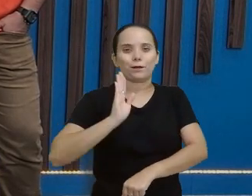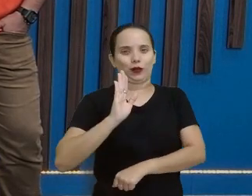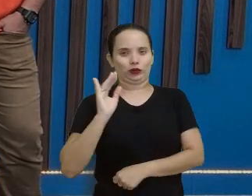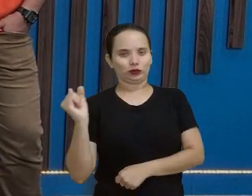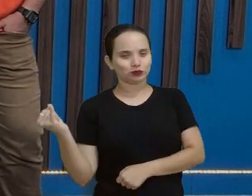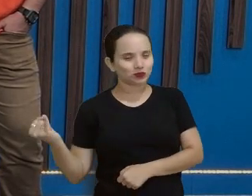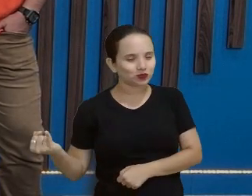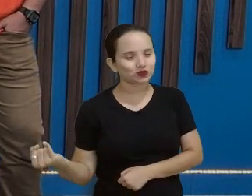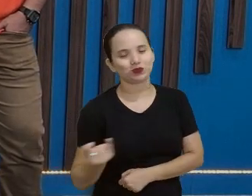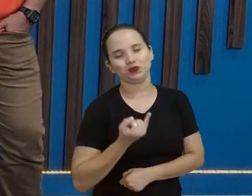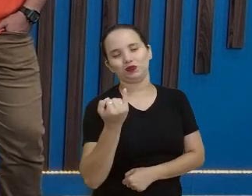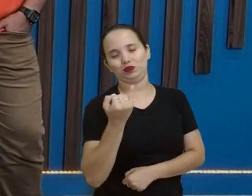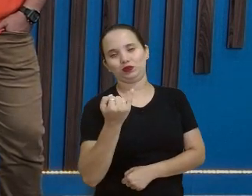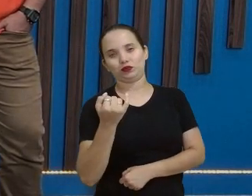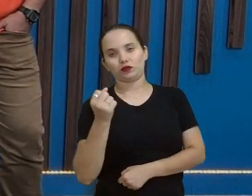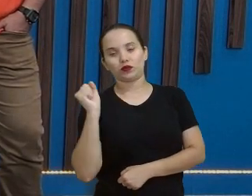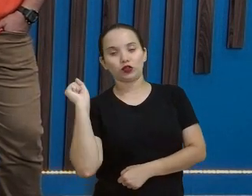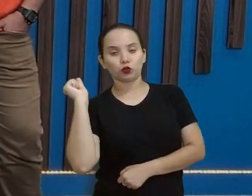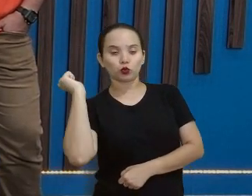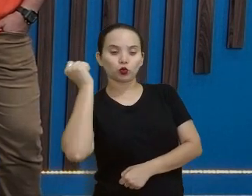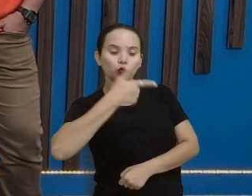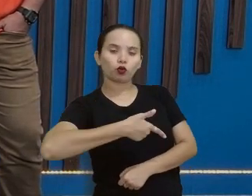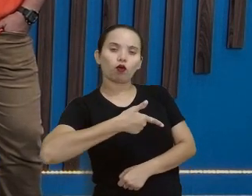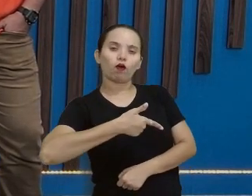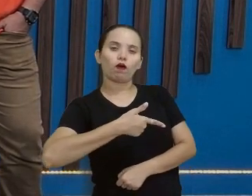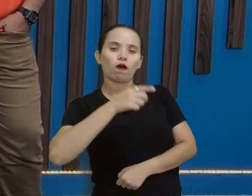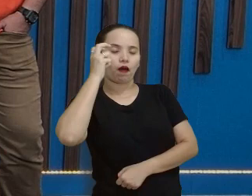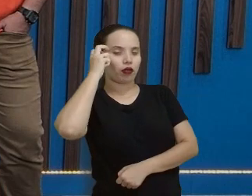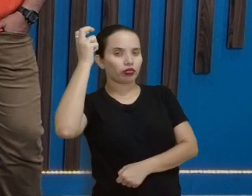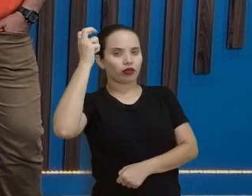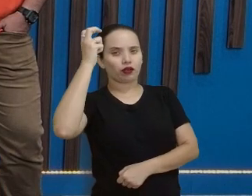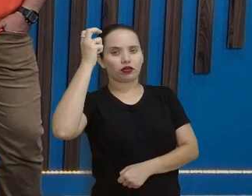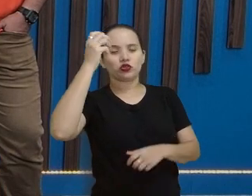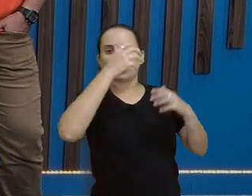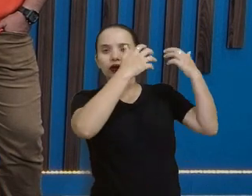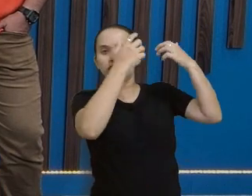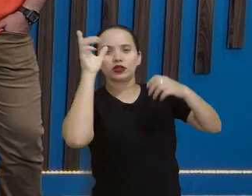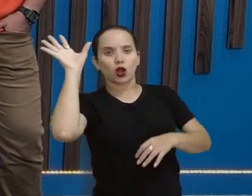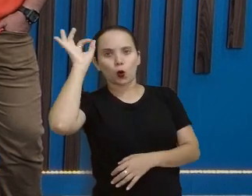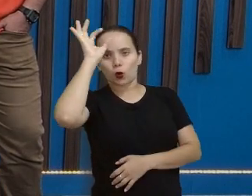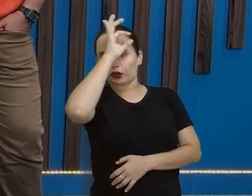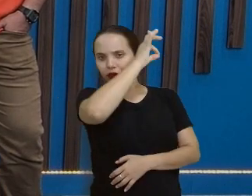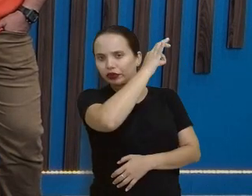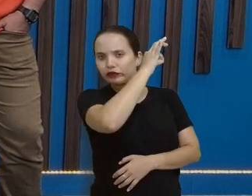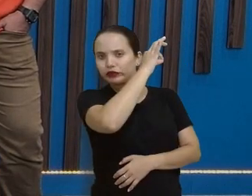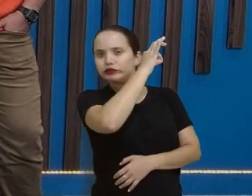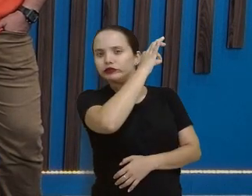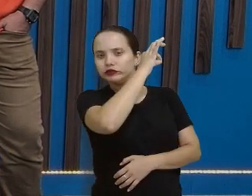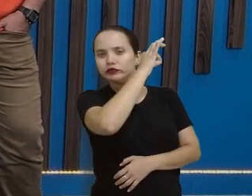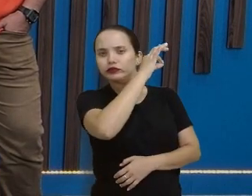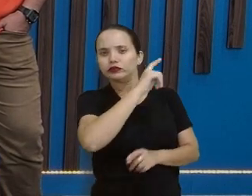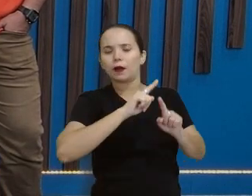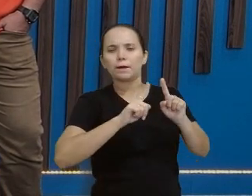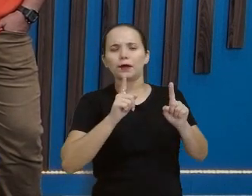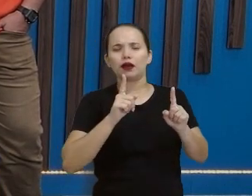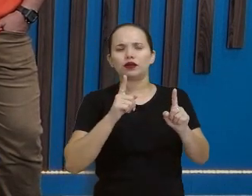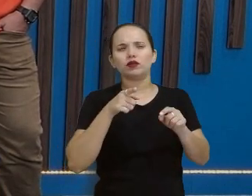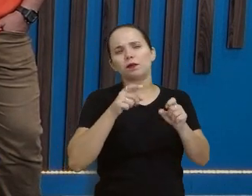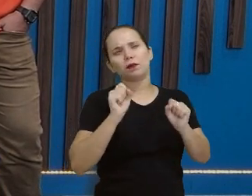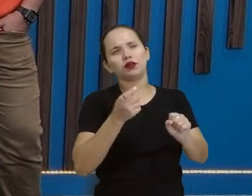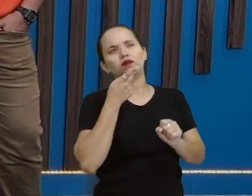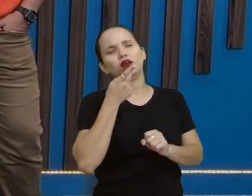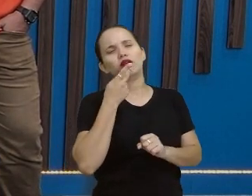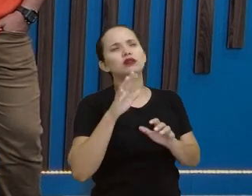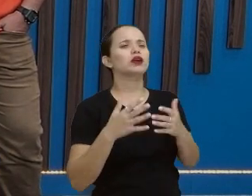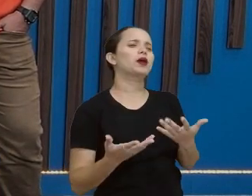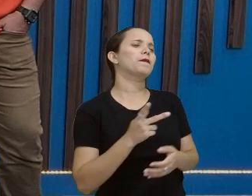importante do que a inteligência cérebro cognitiva. Mas a gente vai chegar lá. Então você pode dizer, e aí, Yolanda, como é que